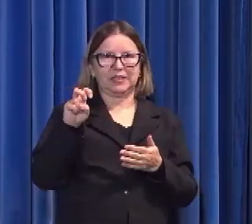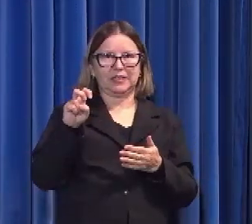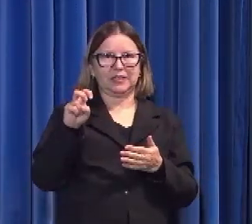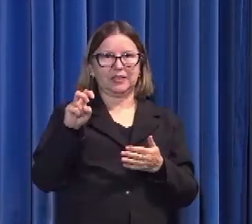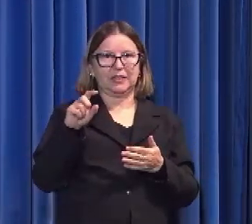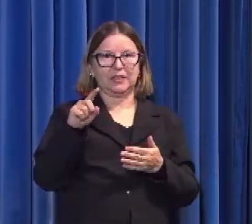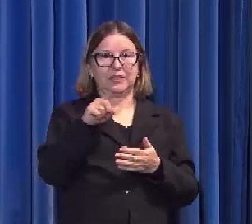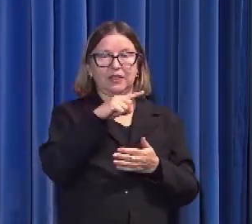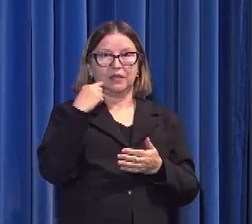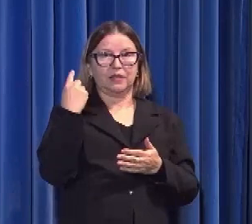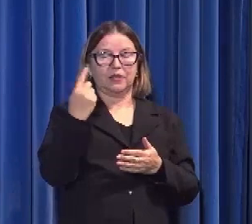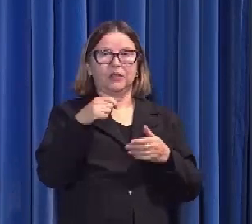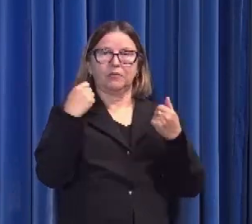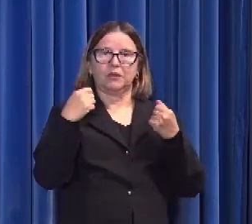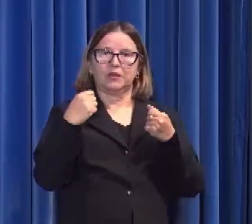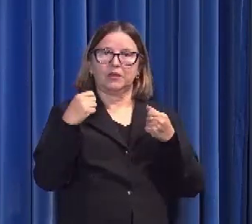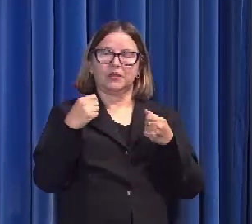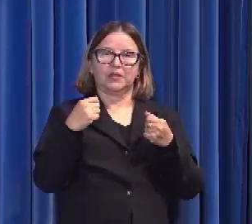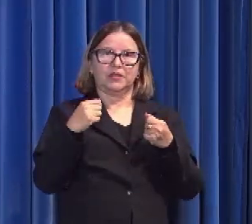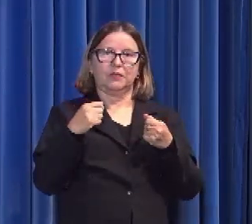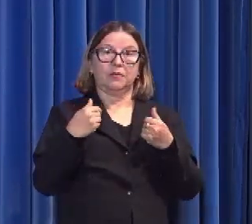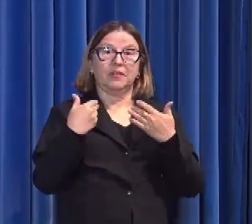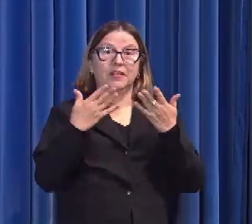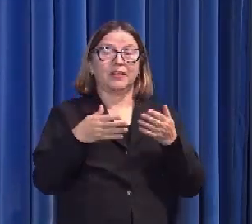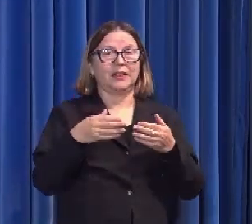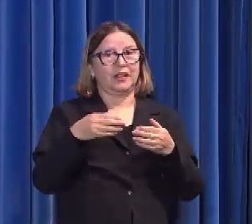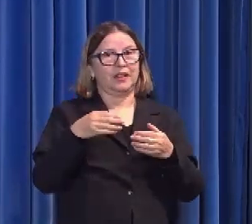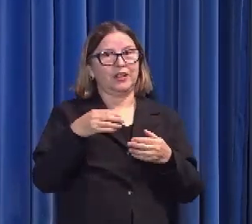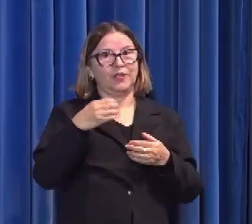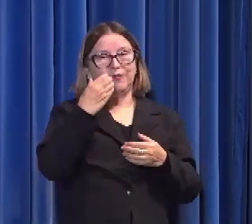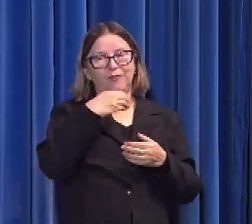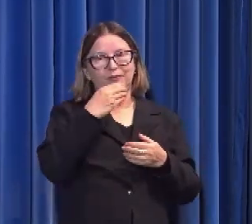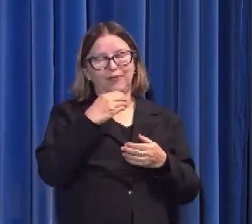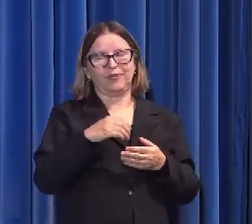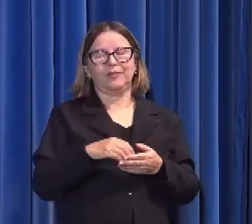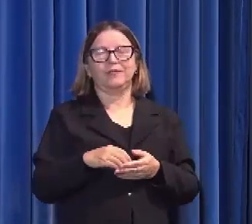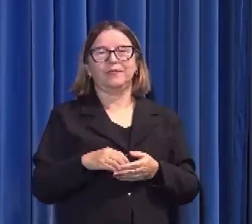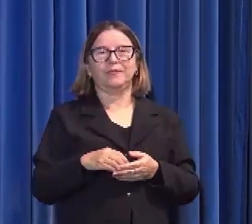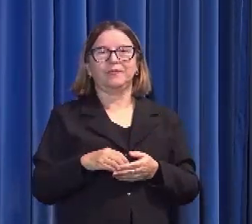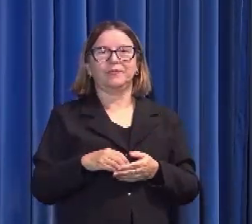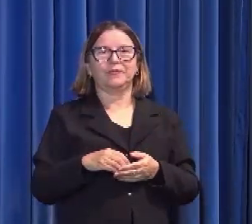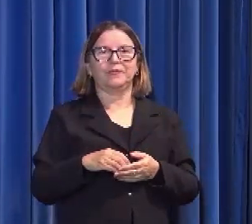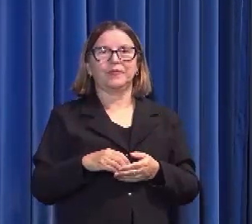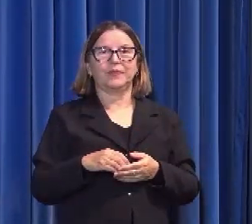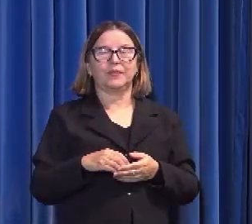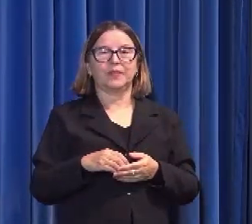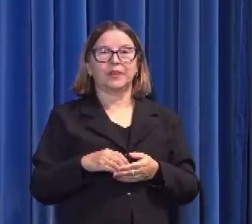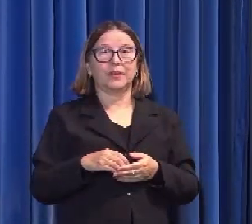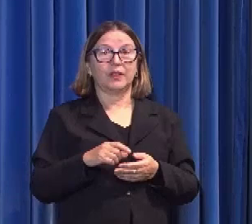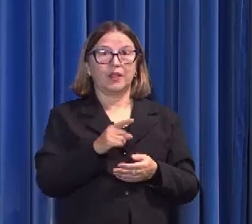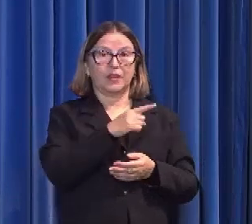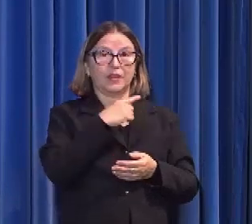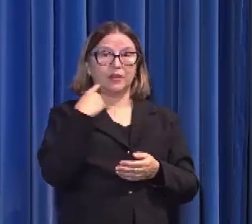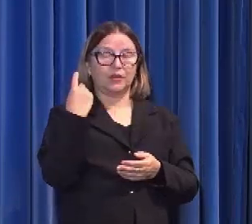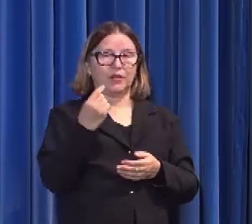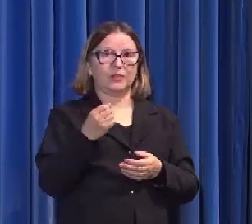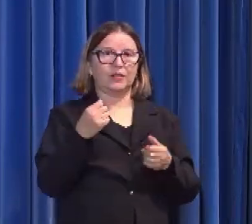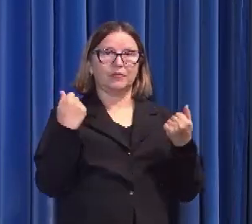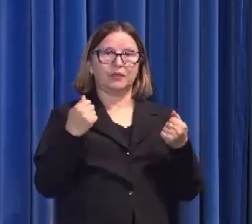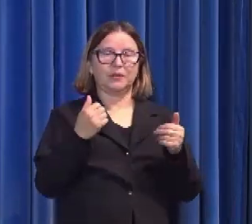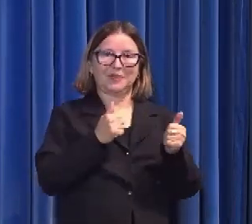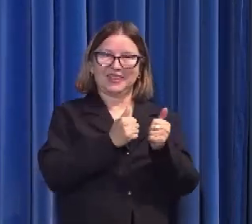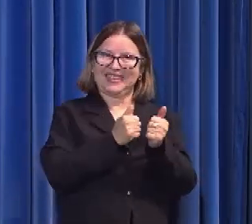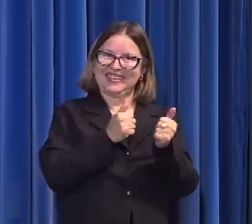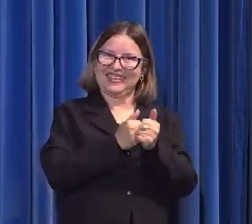frutíferos nós devemos frutificar como discípulos nós devemos seguir a Jesus e como